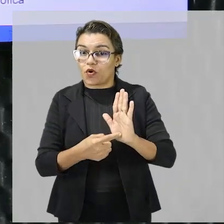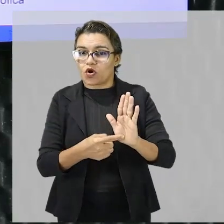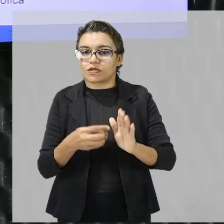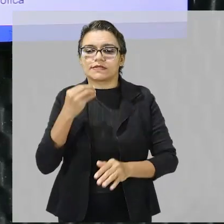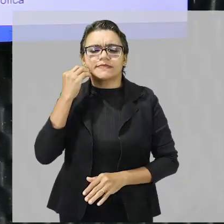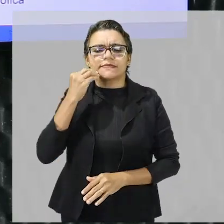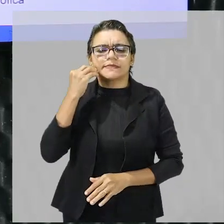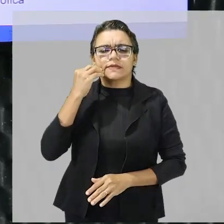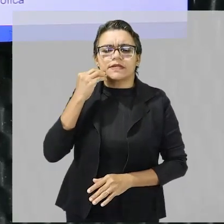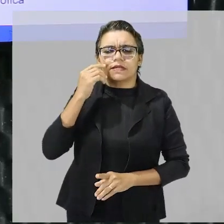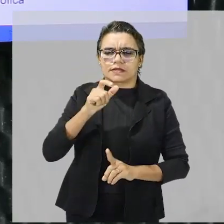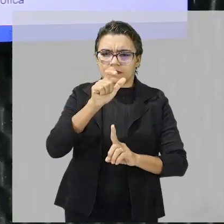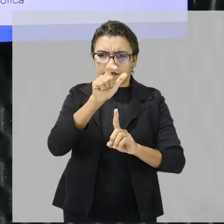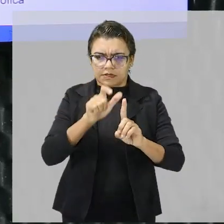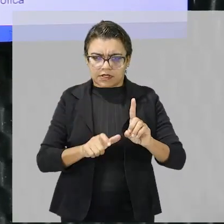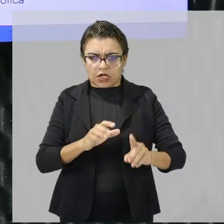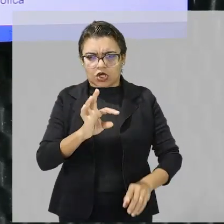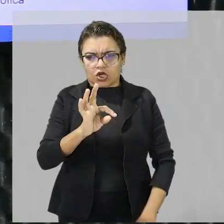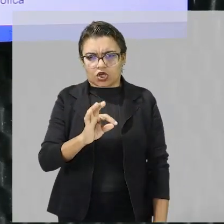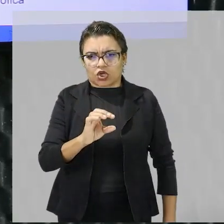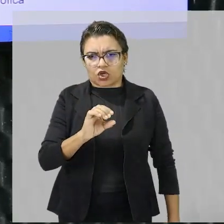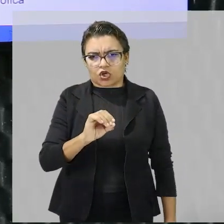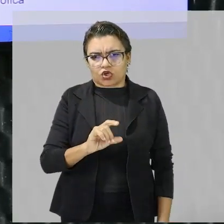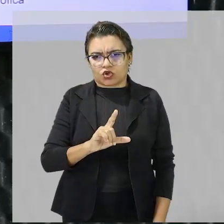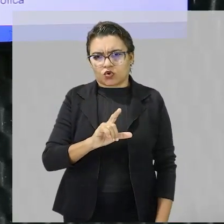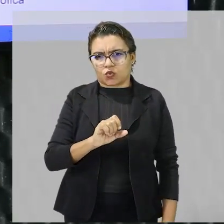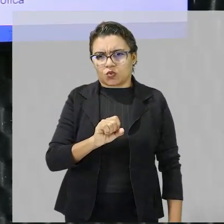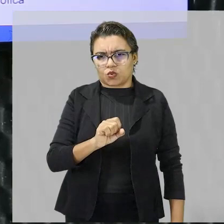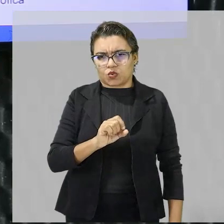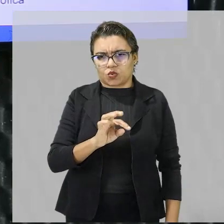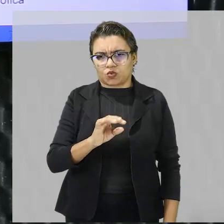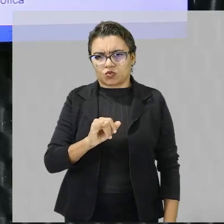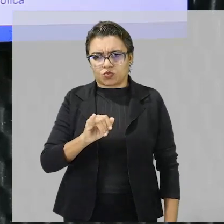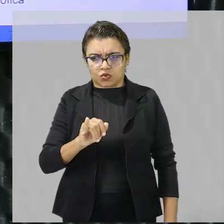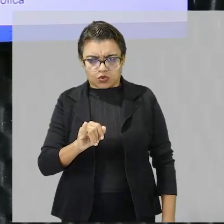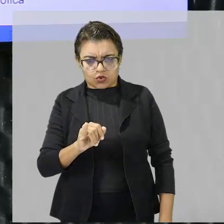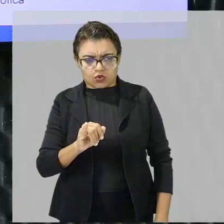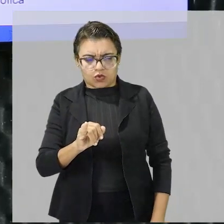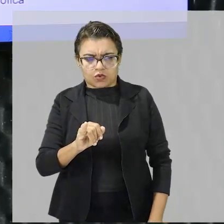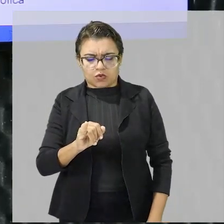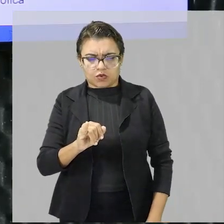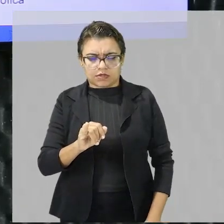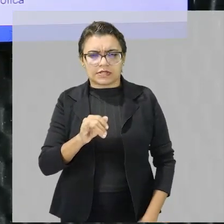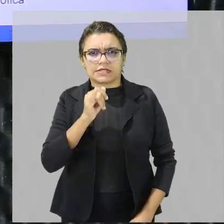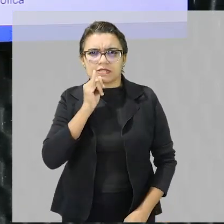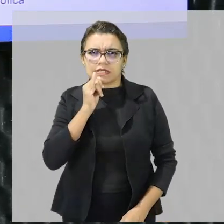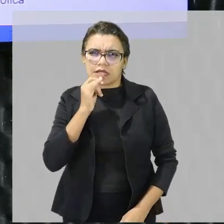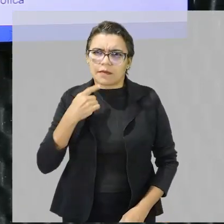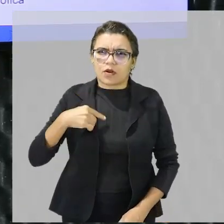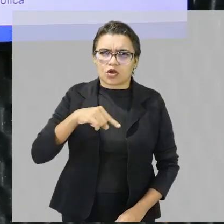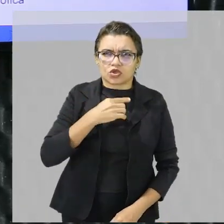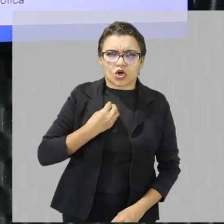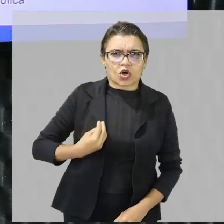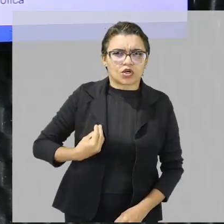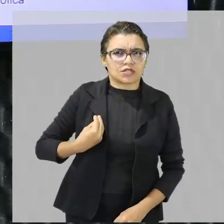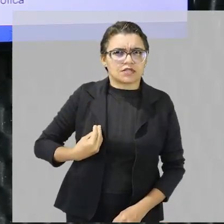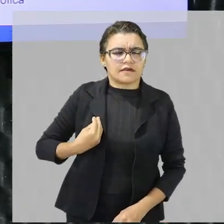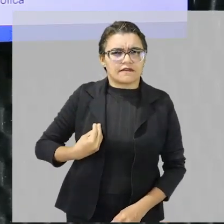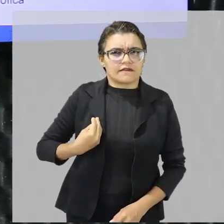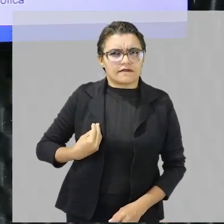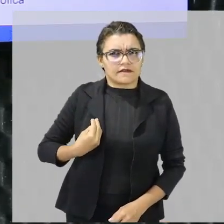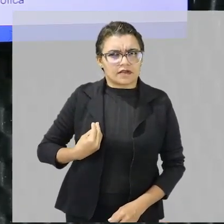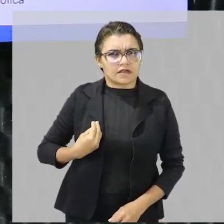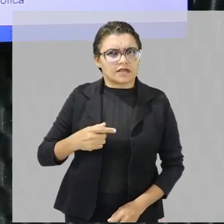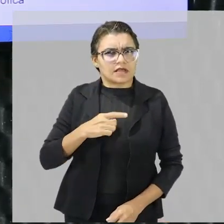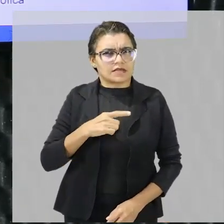do personagem de Tolstói diante de um aspecto incontornável de nossas vidas. A morte, a finitude